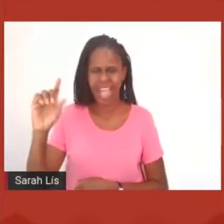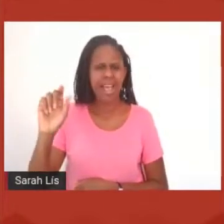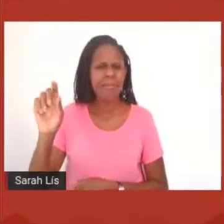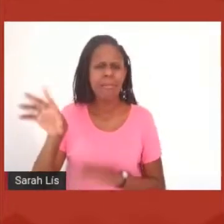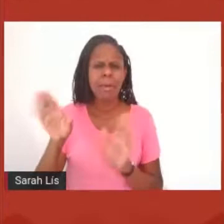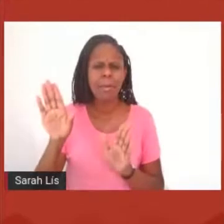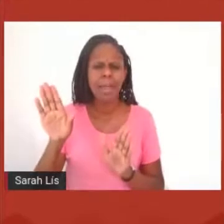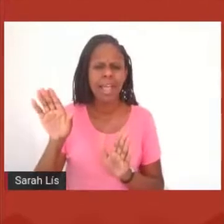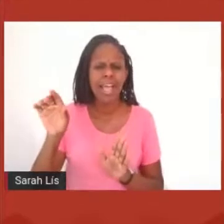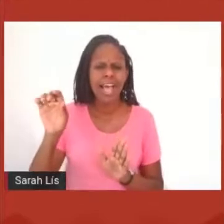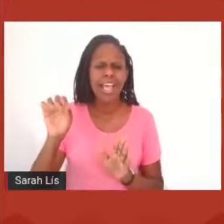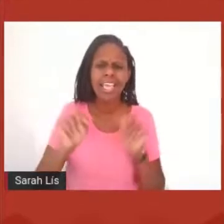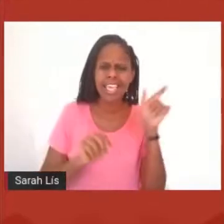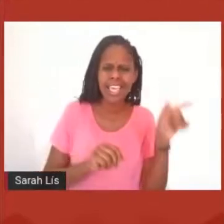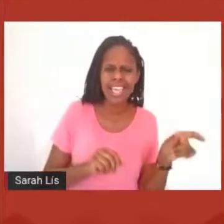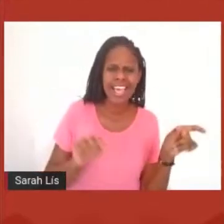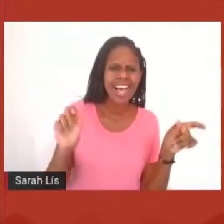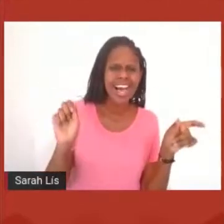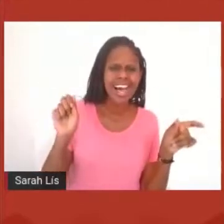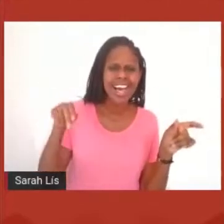como relatora?